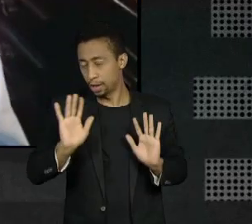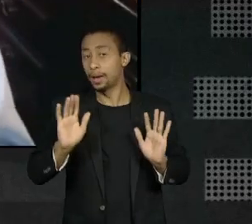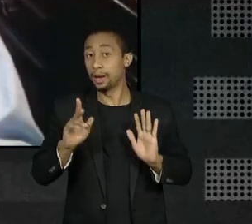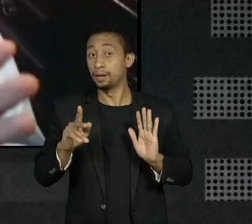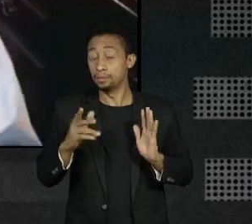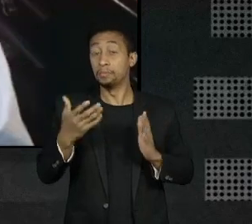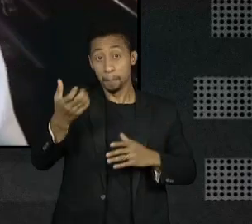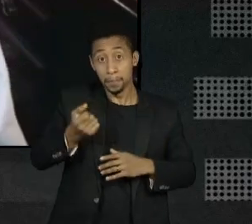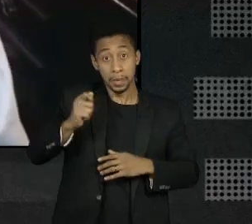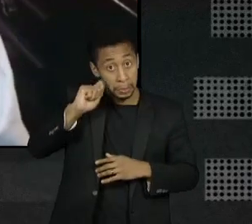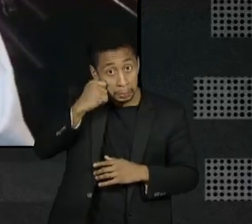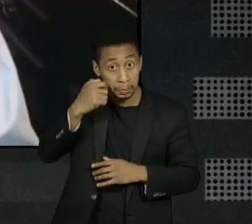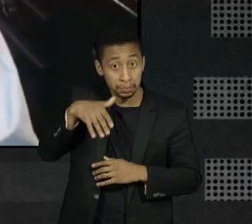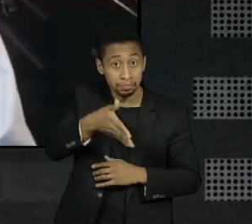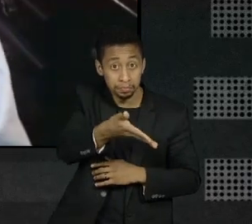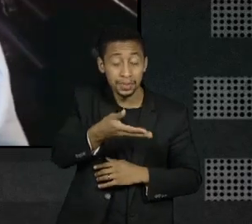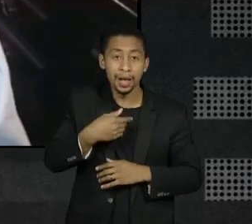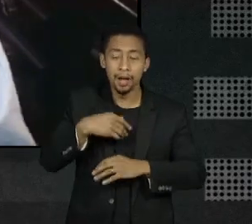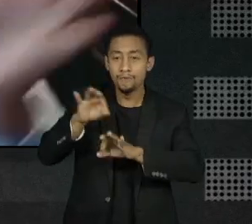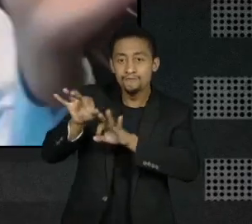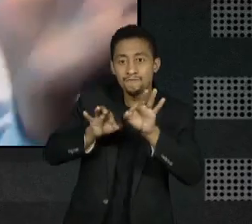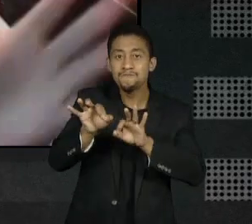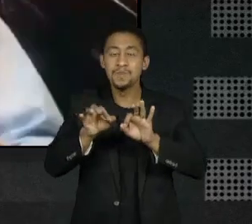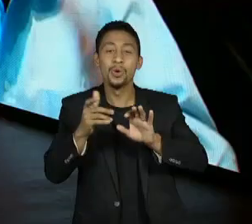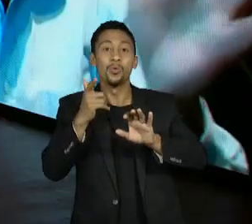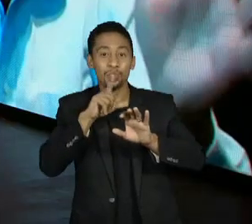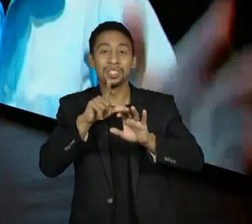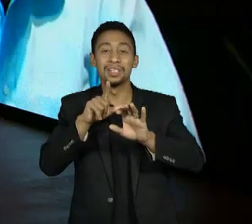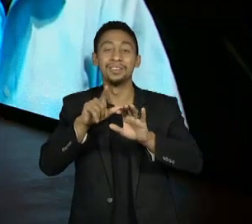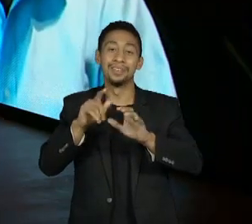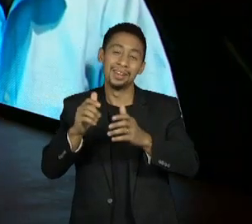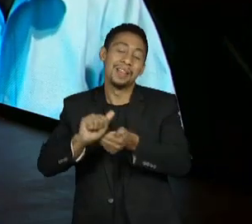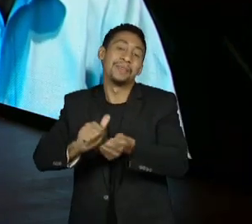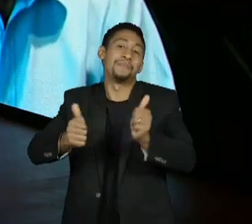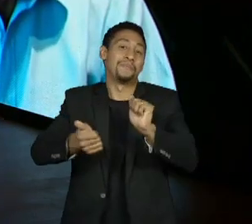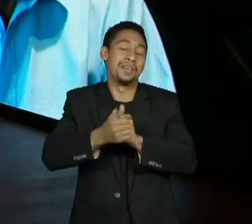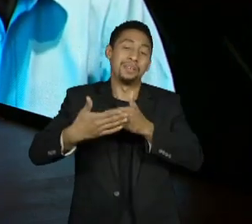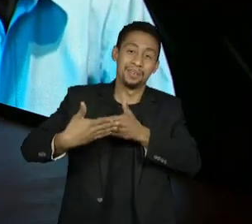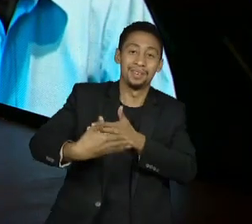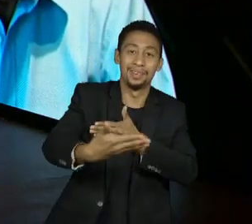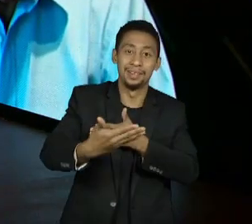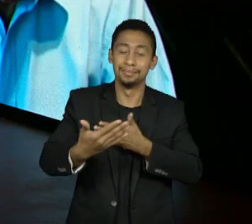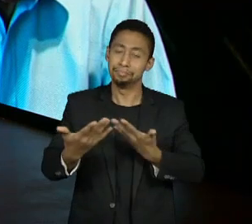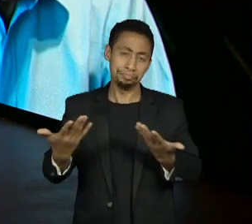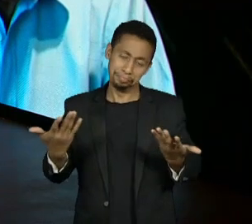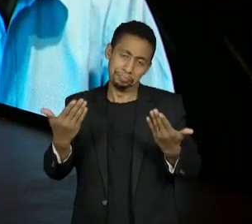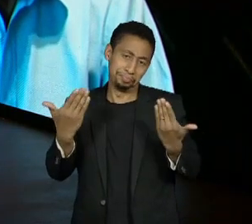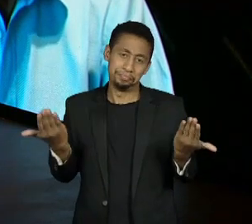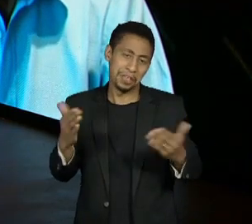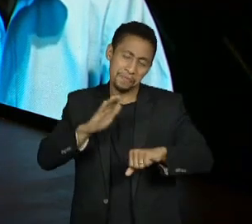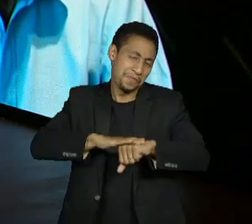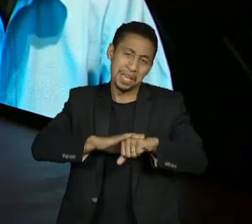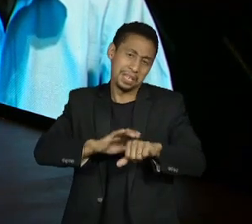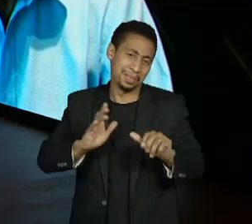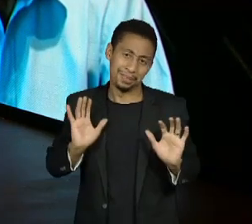mangá, e a gente foi nessa leva. Foi a revista que mais vendeu, de cara.